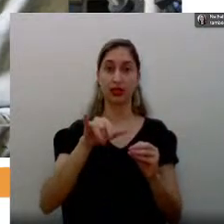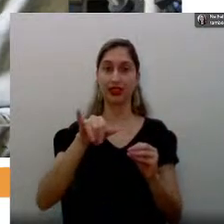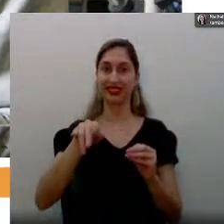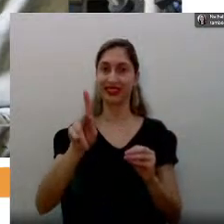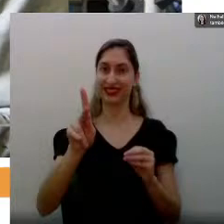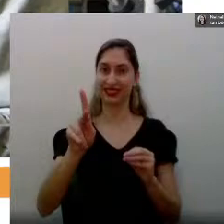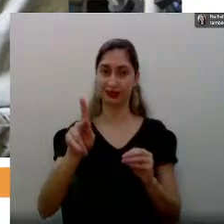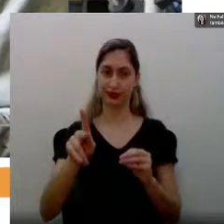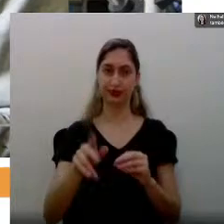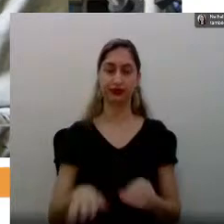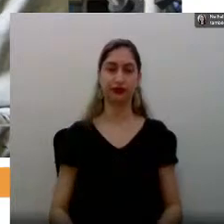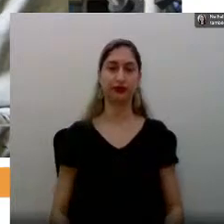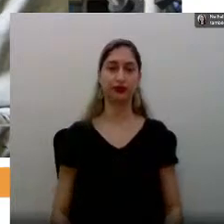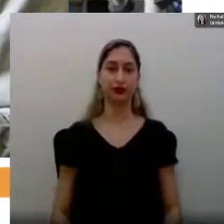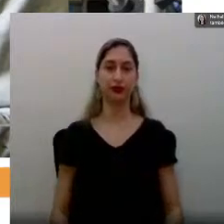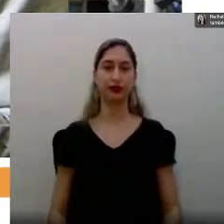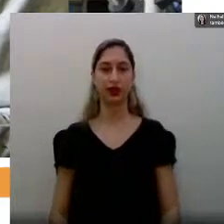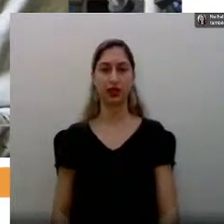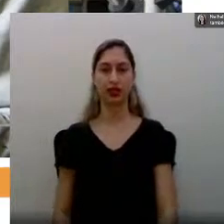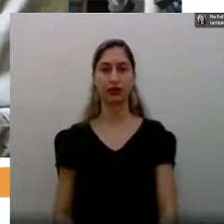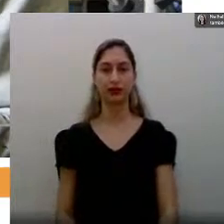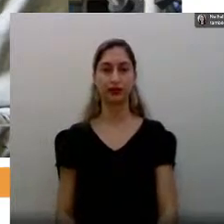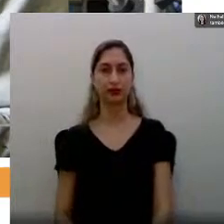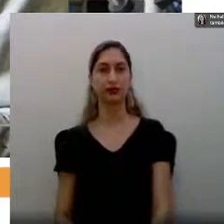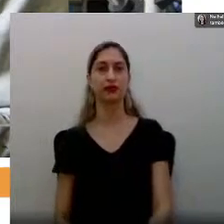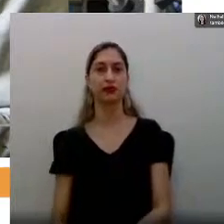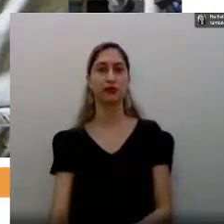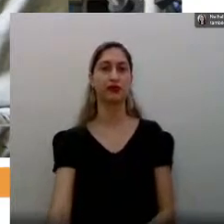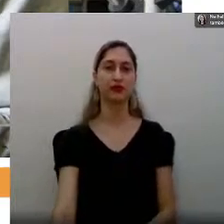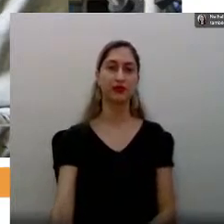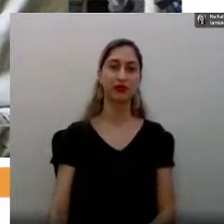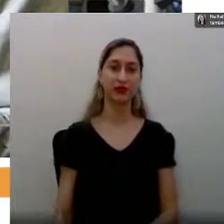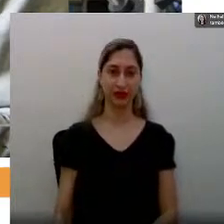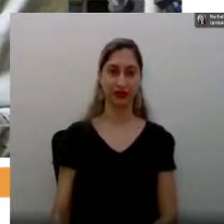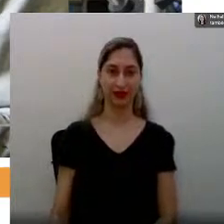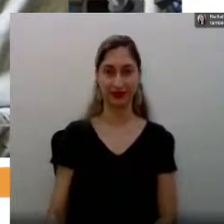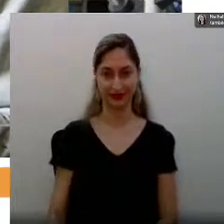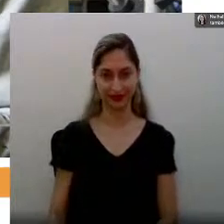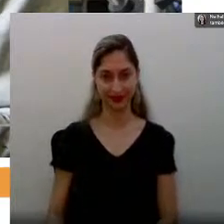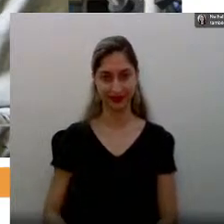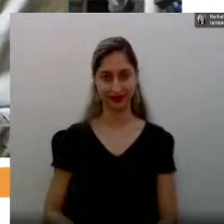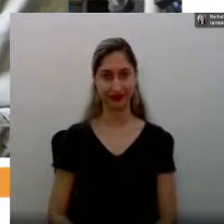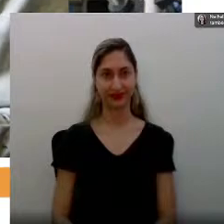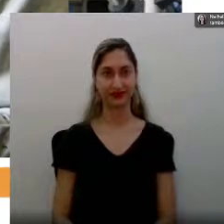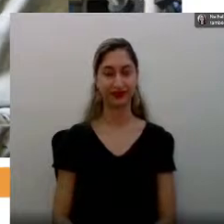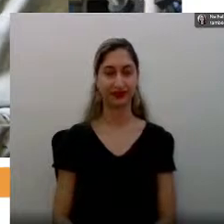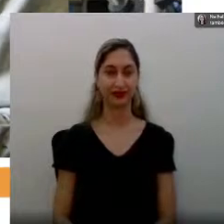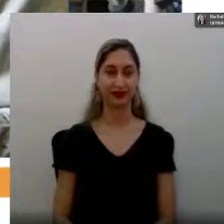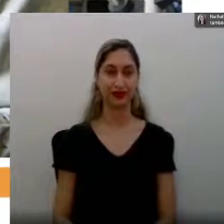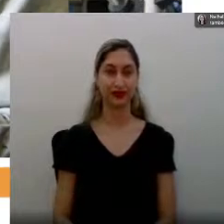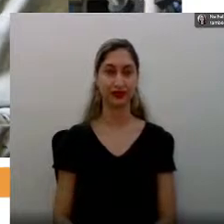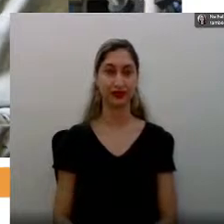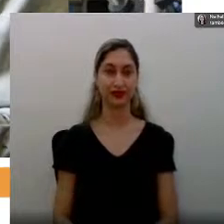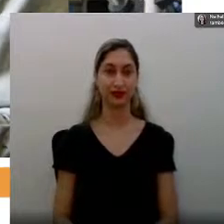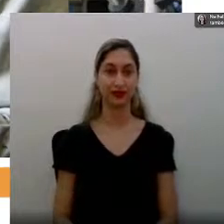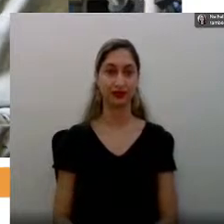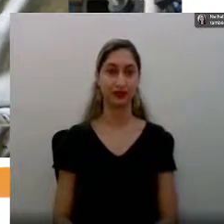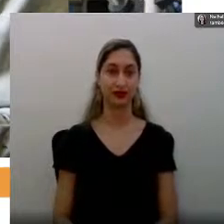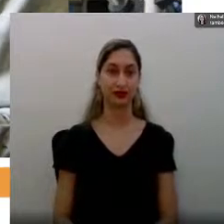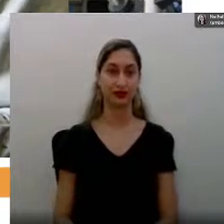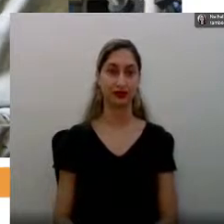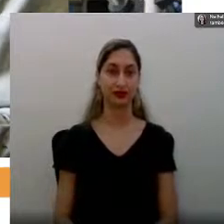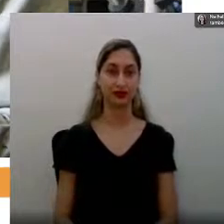de um deixa eu até esqueci de onde é que é deixa eu ver aqui a o